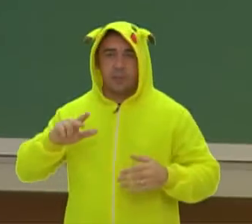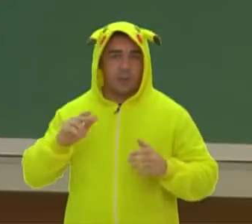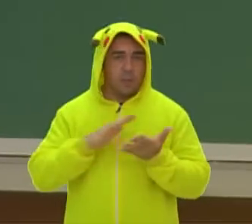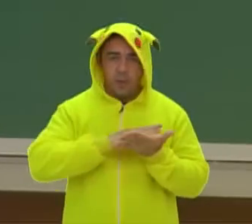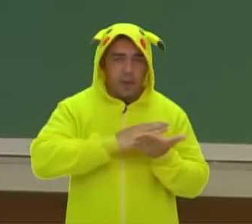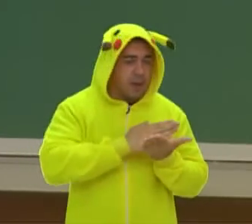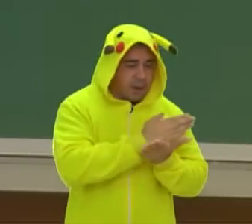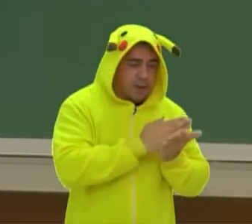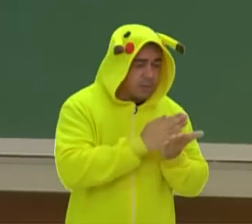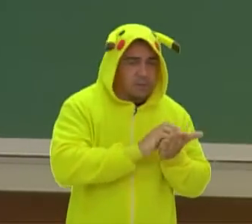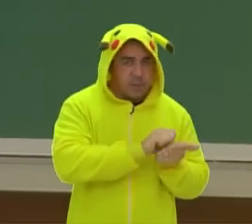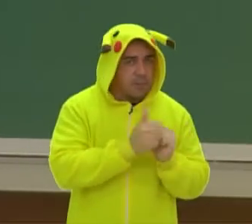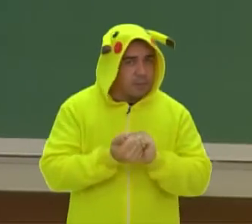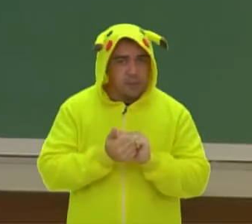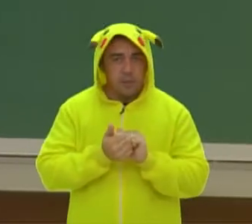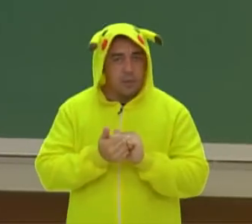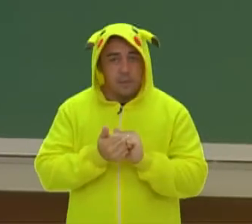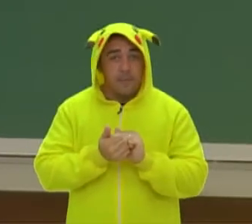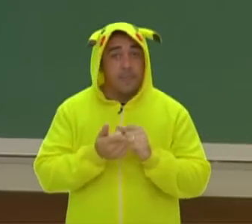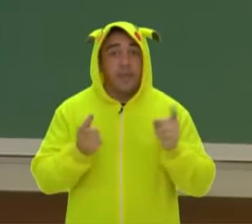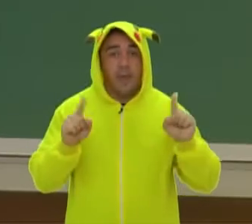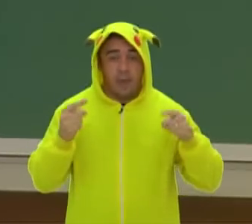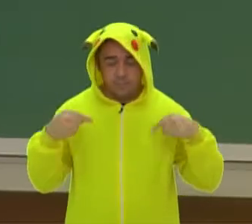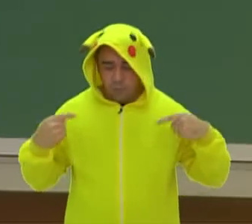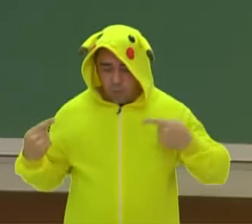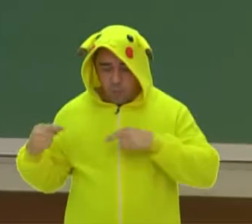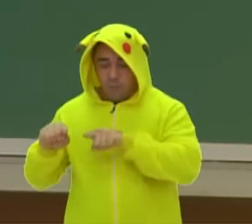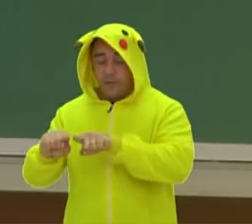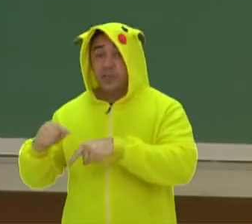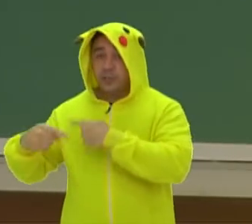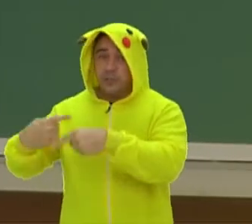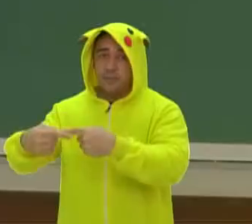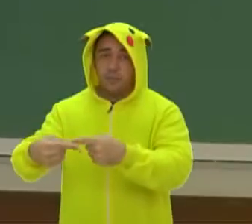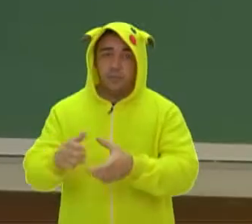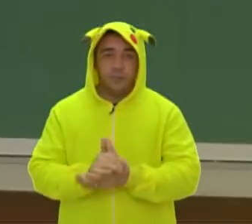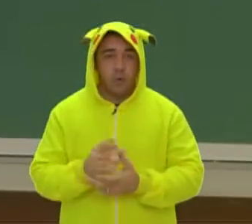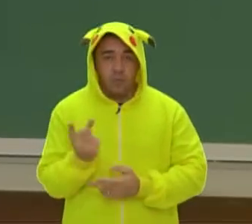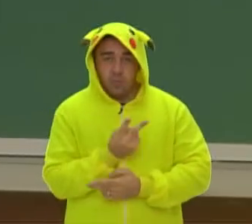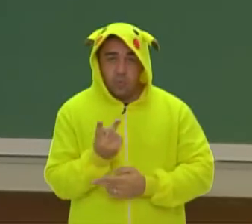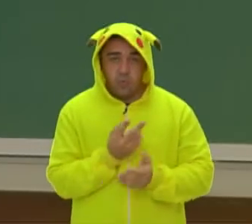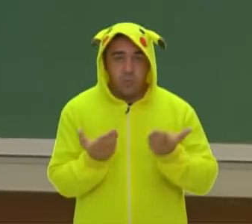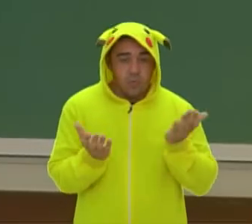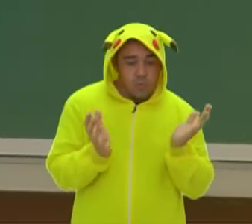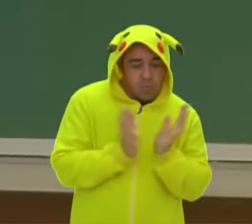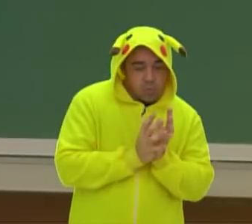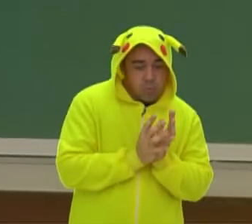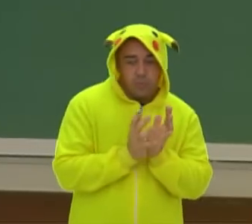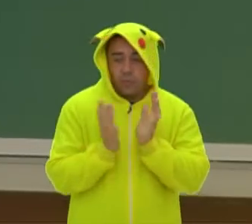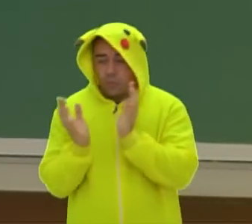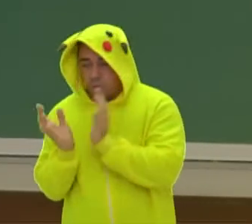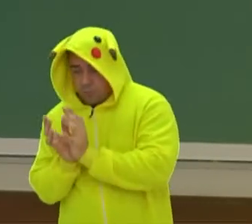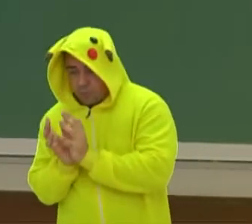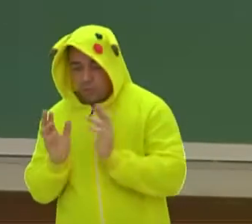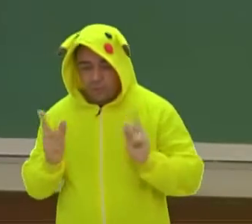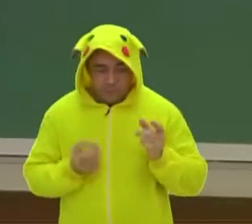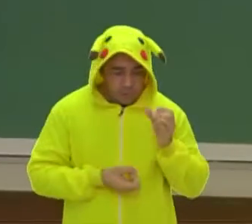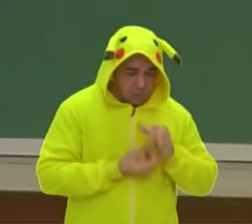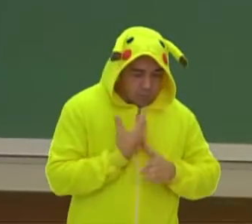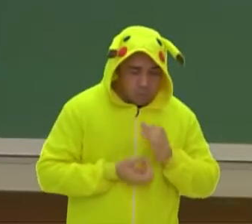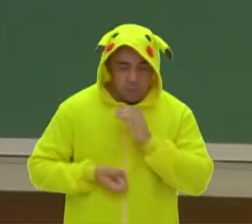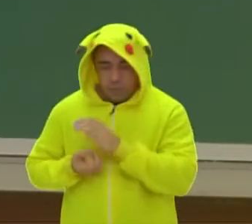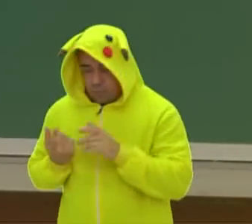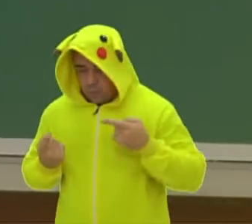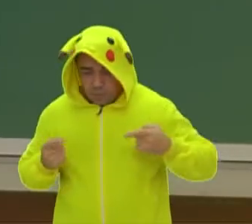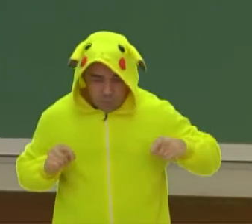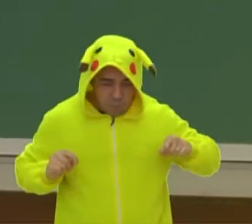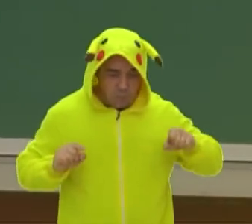irradiação adaptativa, tem que ser ao contrário, uma convergência evolutiva. Dois grupos que não têm um parente próximo que